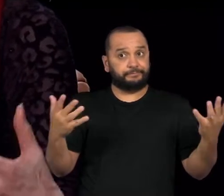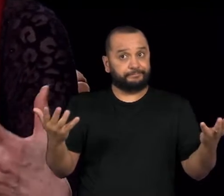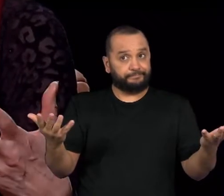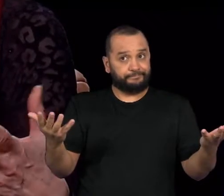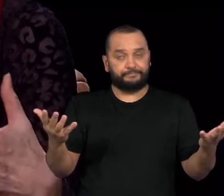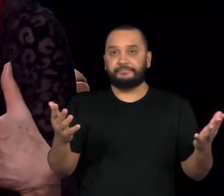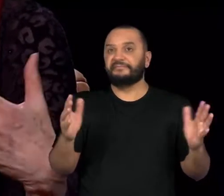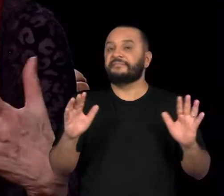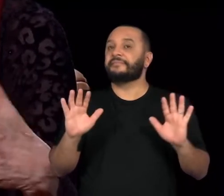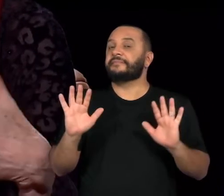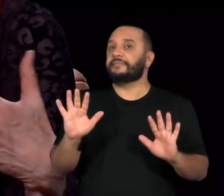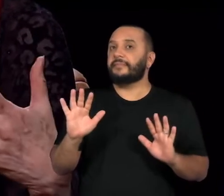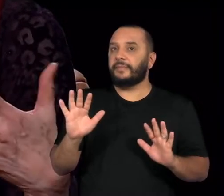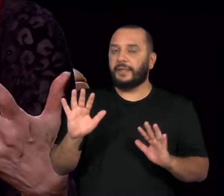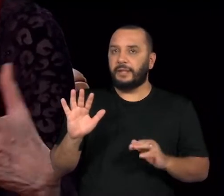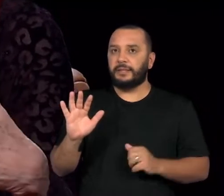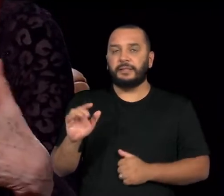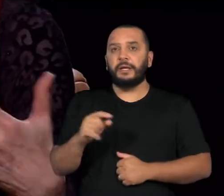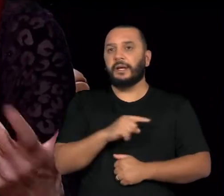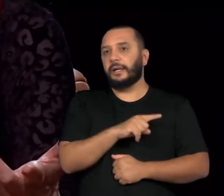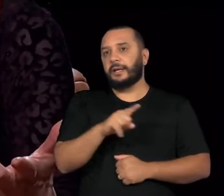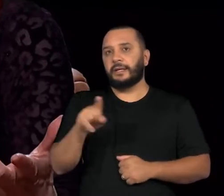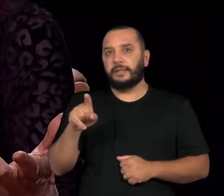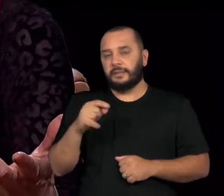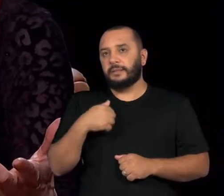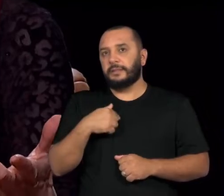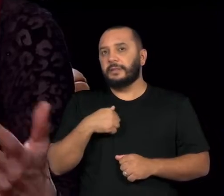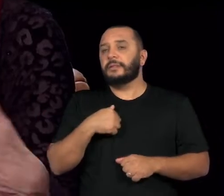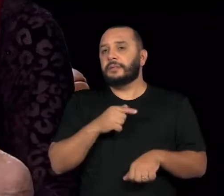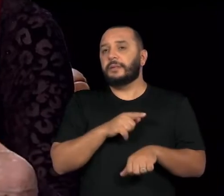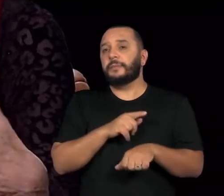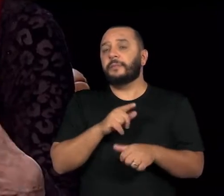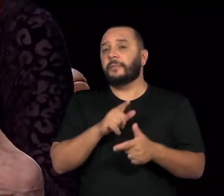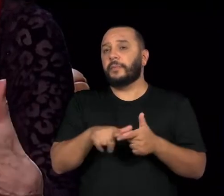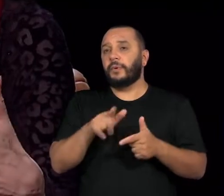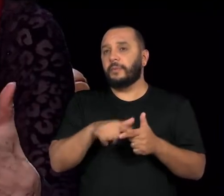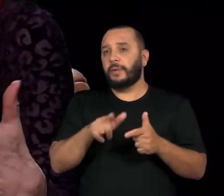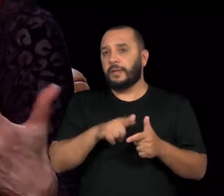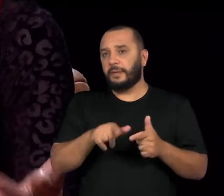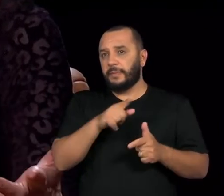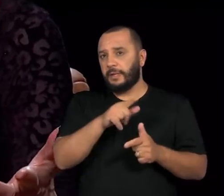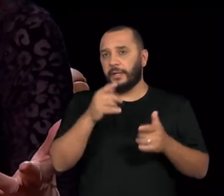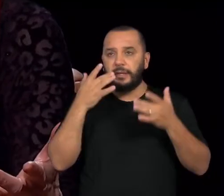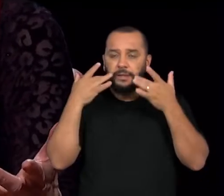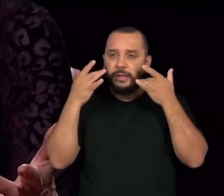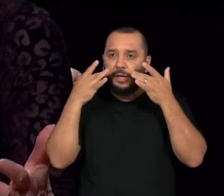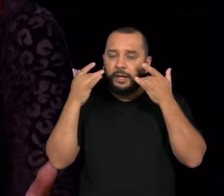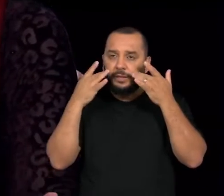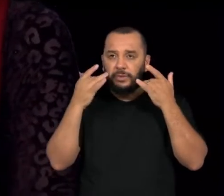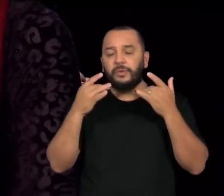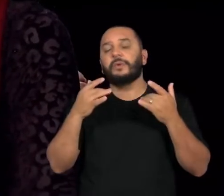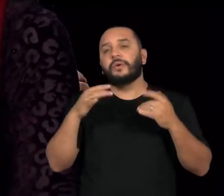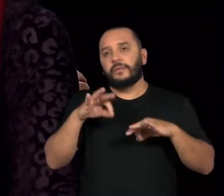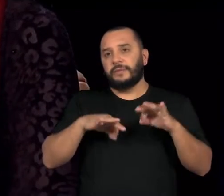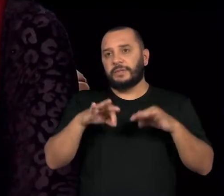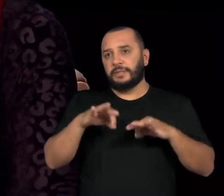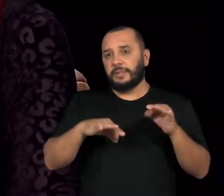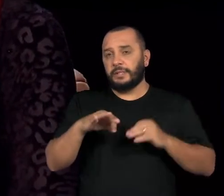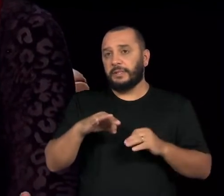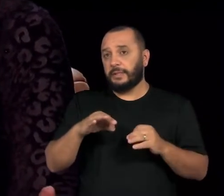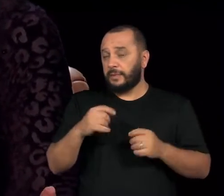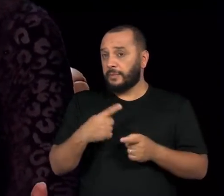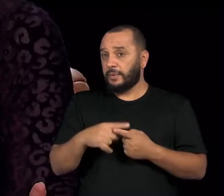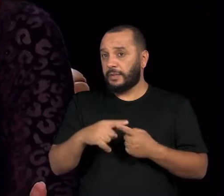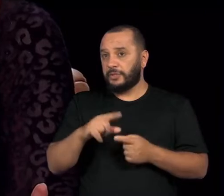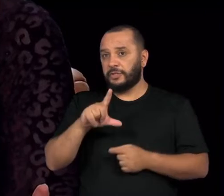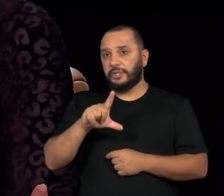eles estavam vivendo uma crise muito própria na oficina, que era a crise pós-living, né? e estavam preparando